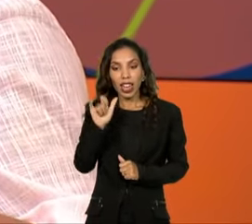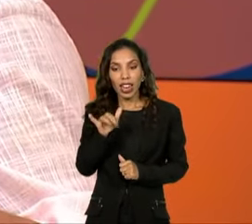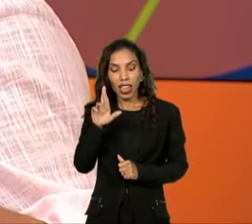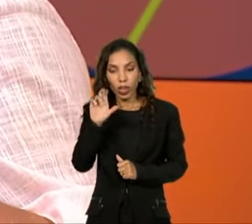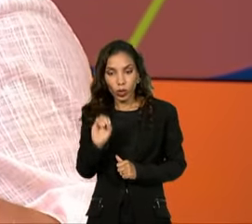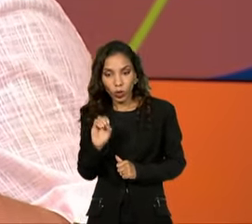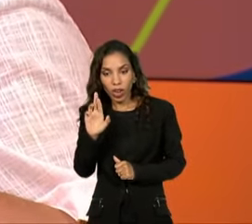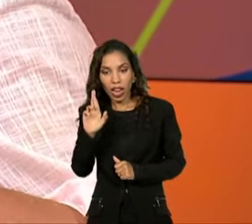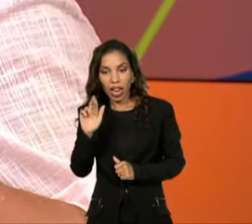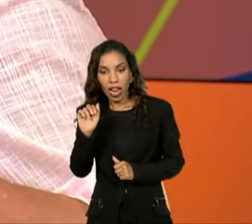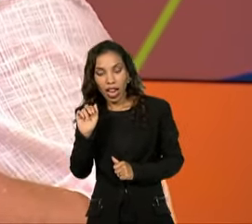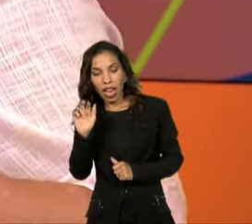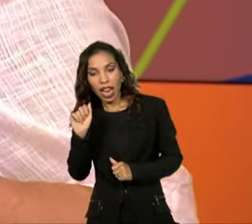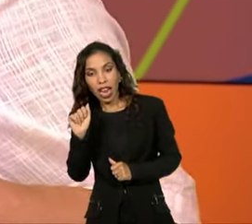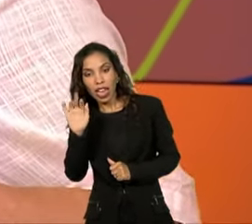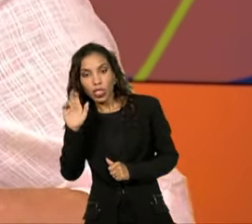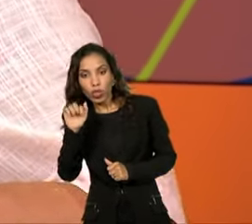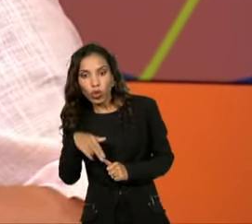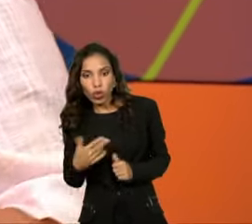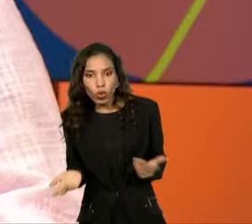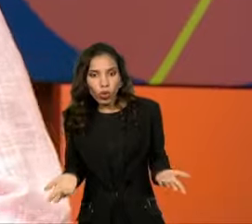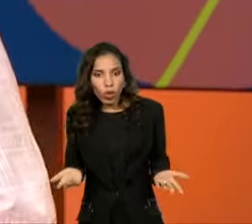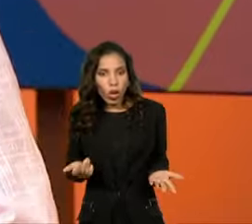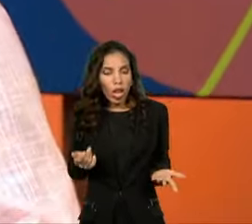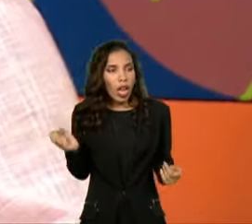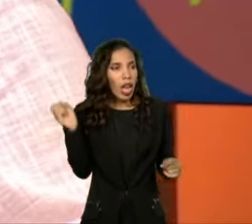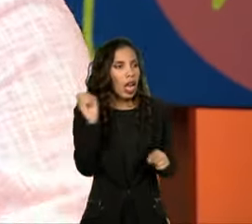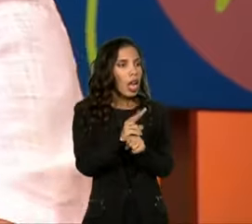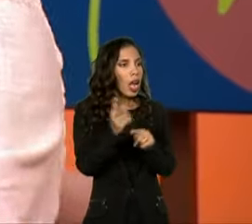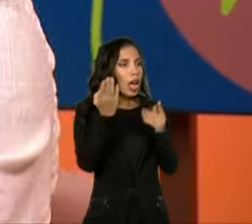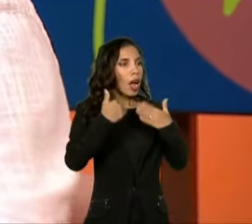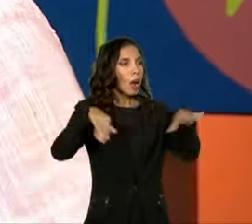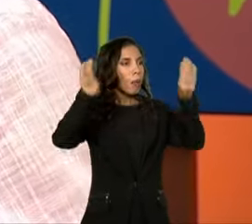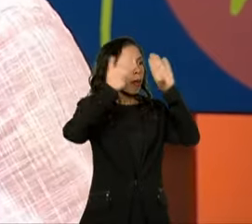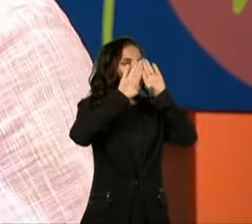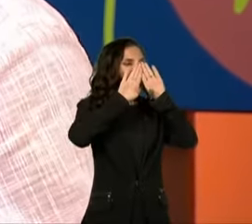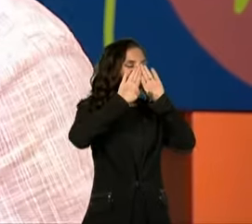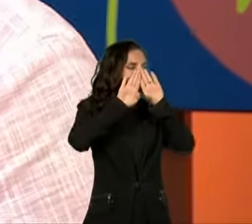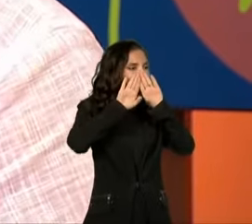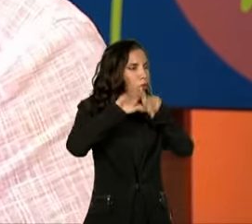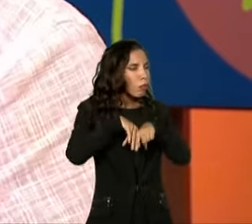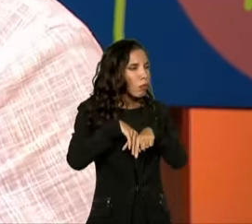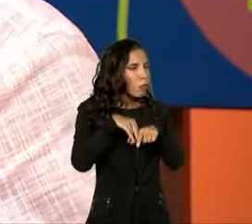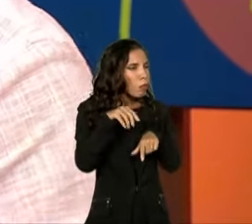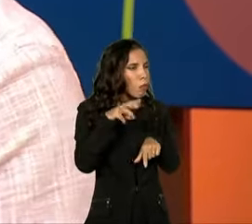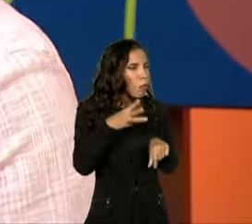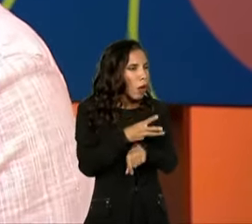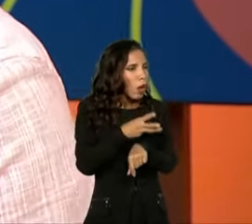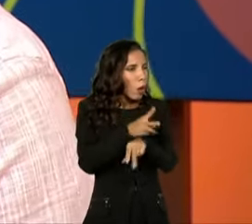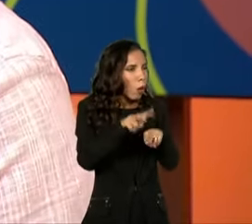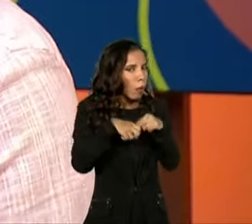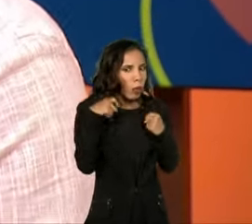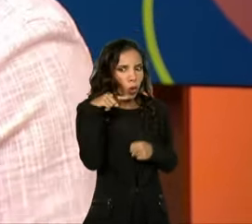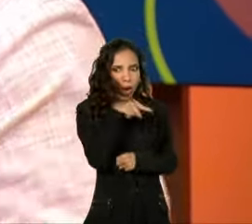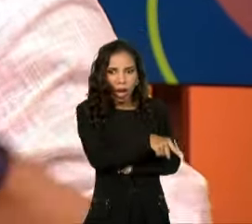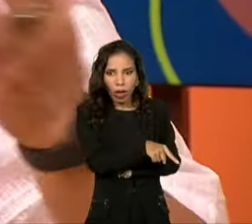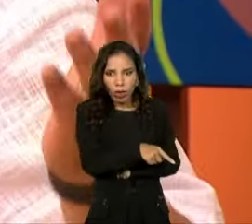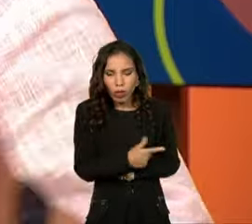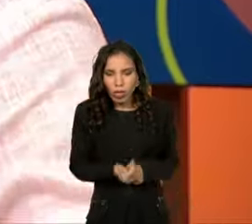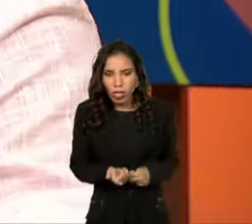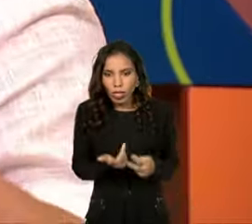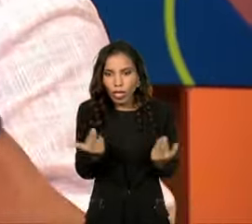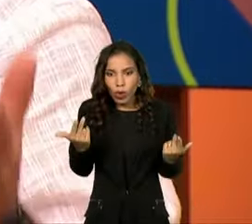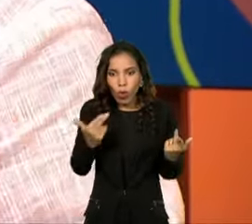show dele, espetacular, ele falou... Eu agora entrei numa aula de balé em Miami por sua causa. Legal. A melhor coisa que você pode ouvir é